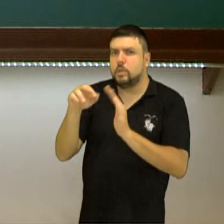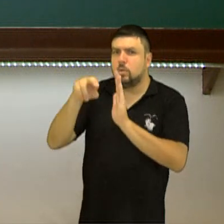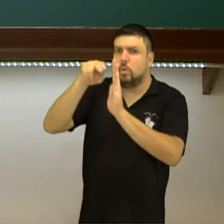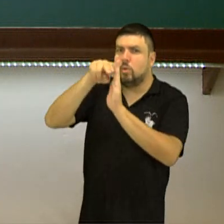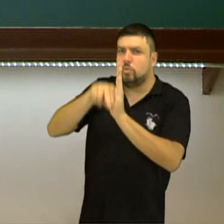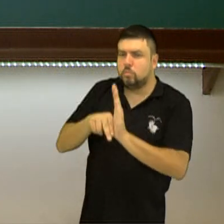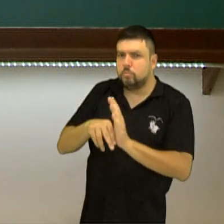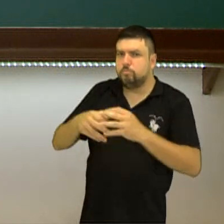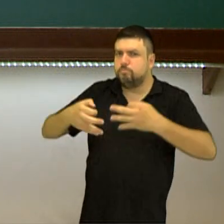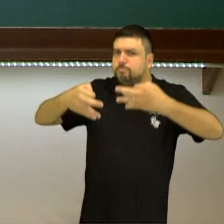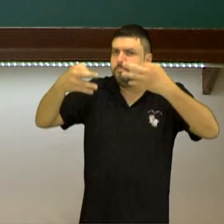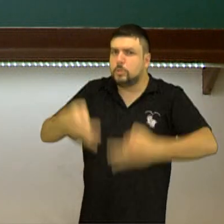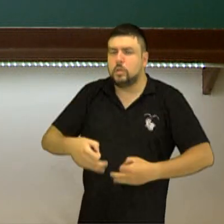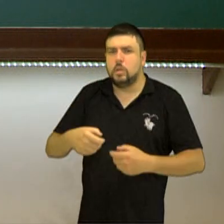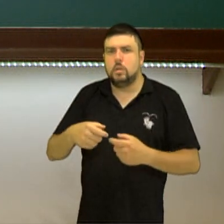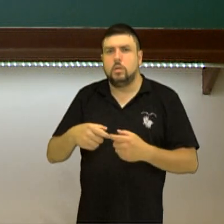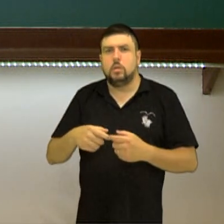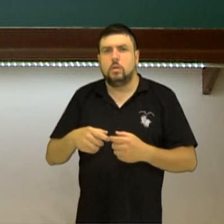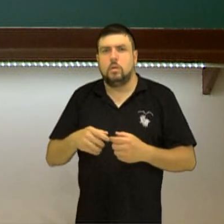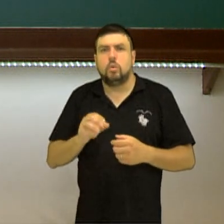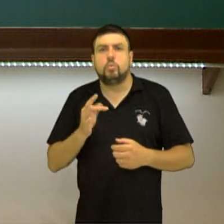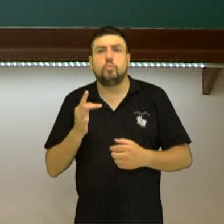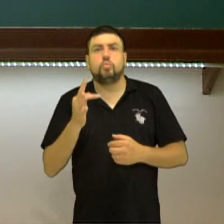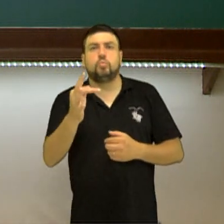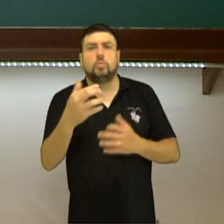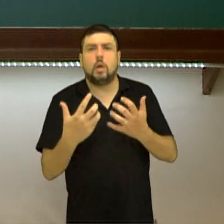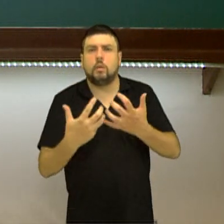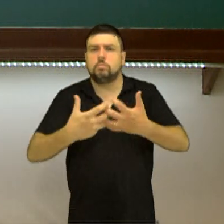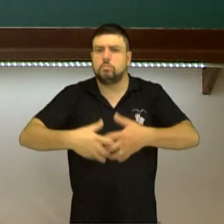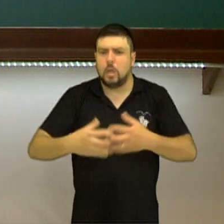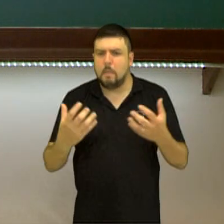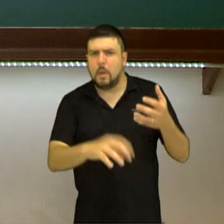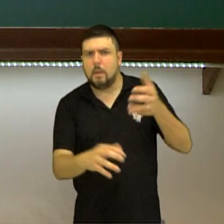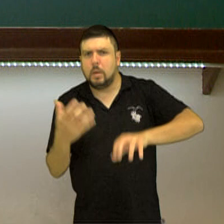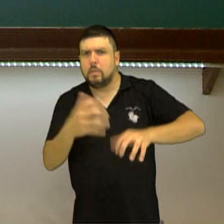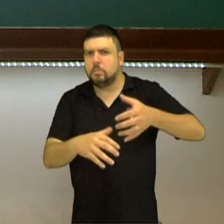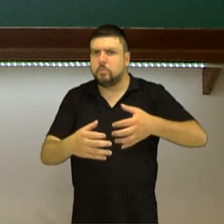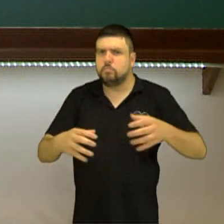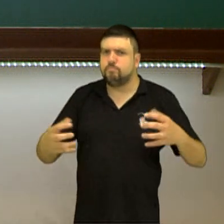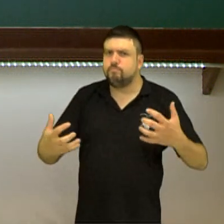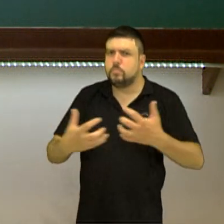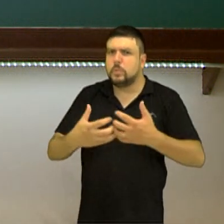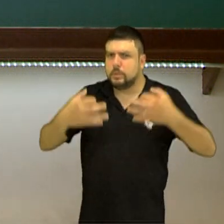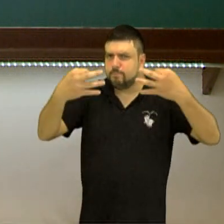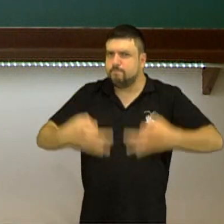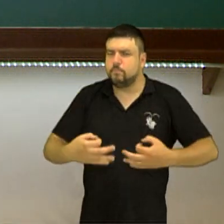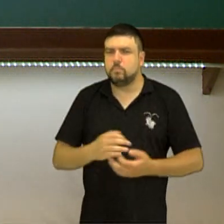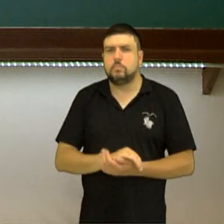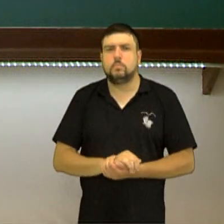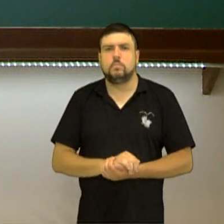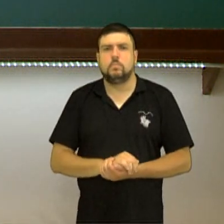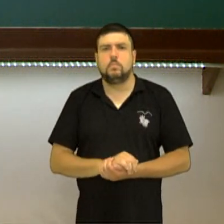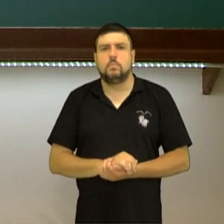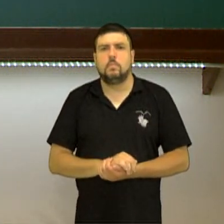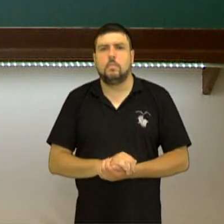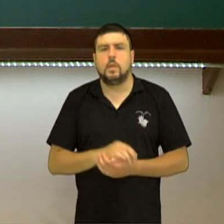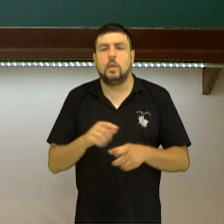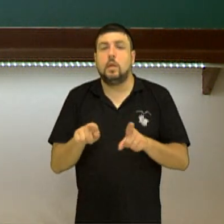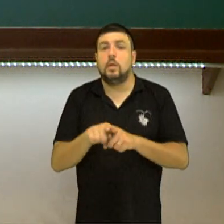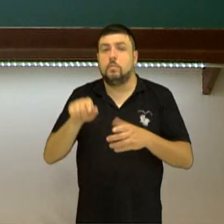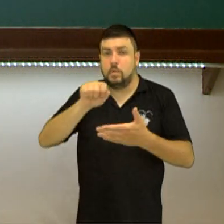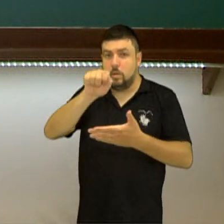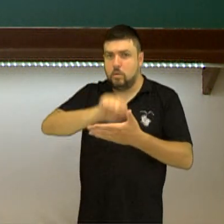A notação científica também, como eu acabei de falar, ela é muito usada na metrologia, né? Então, por exemplo, aqui o laboratório da